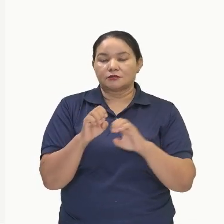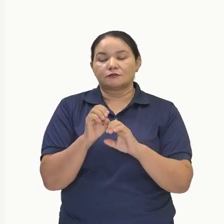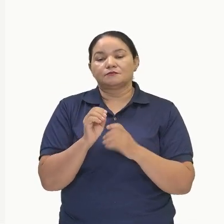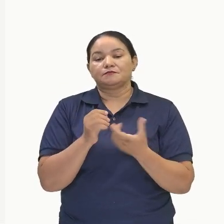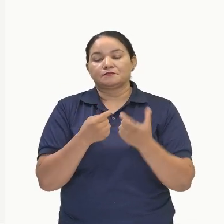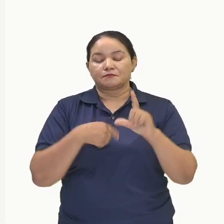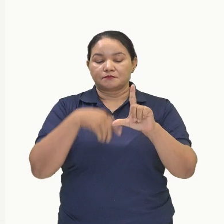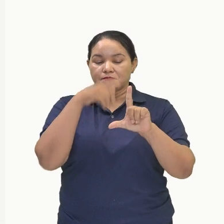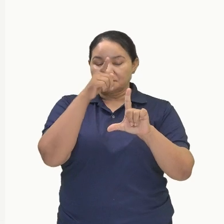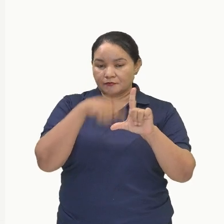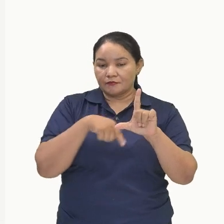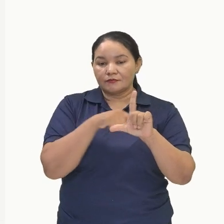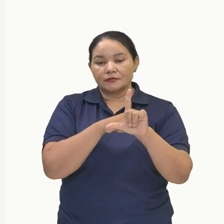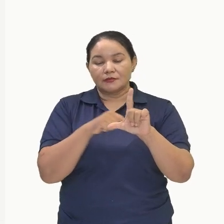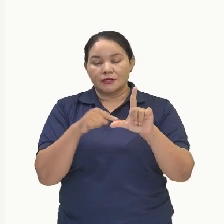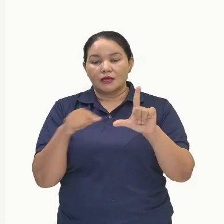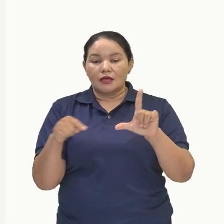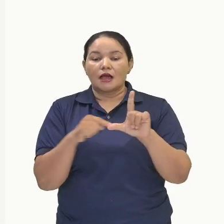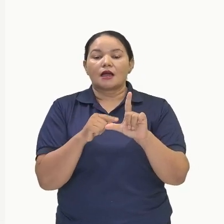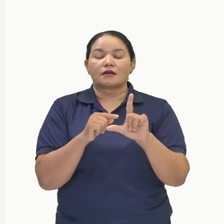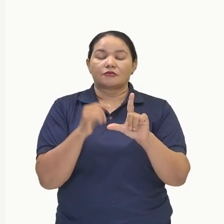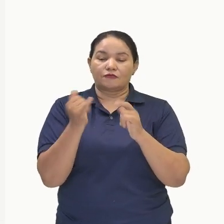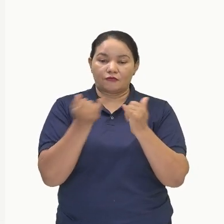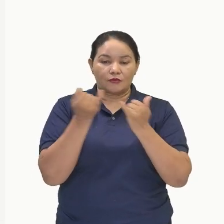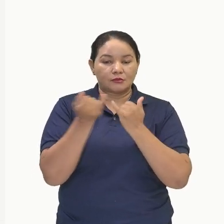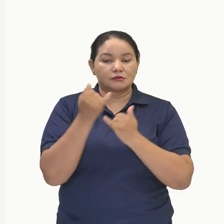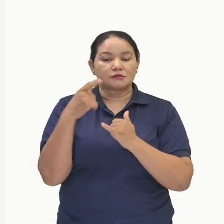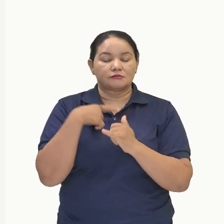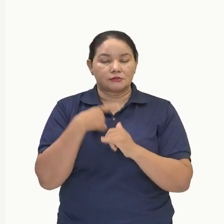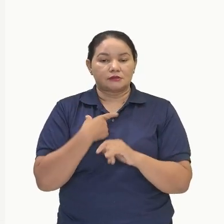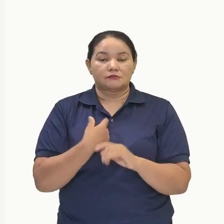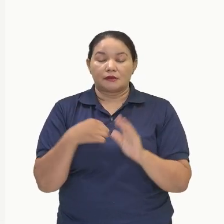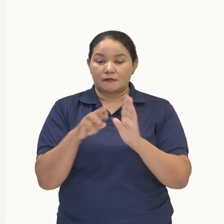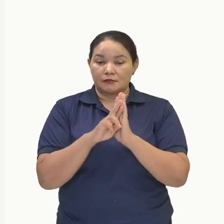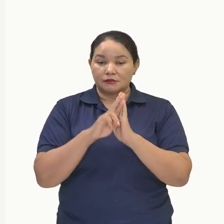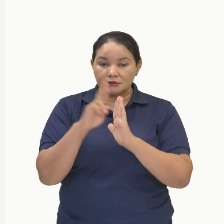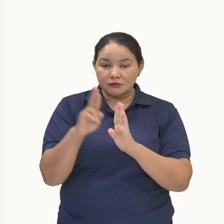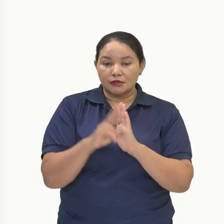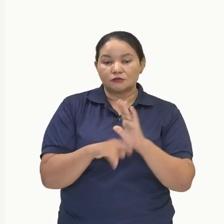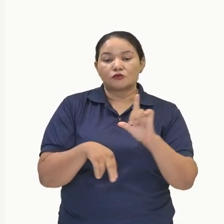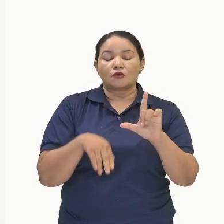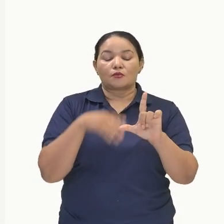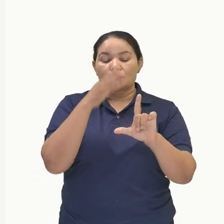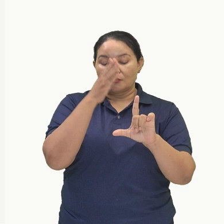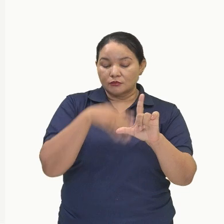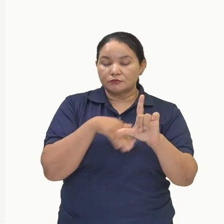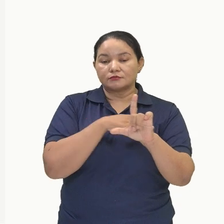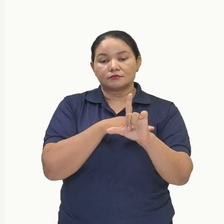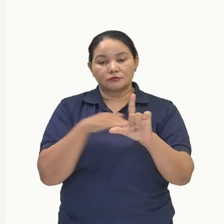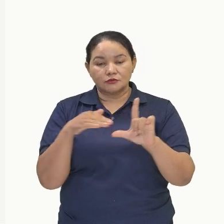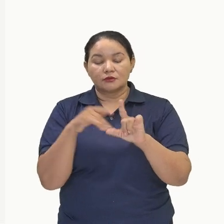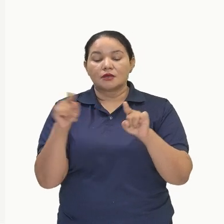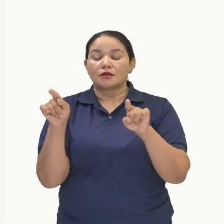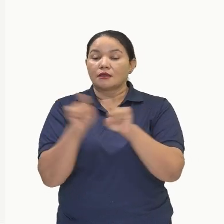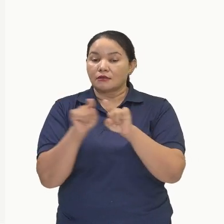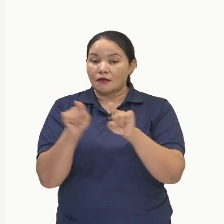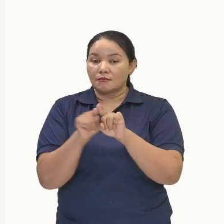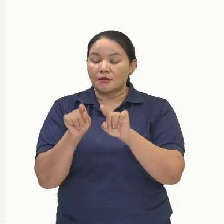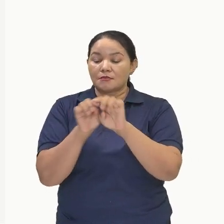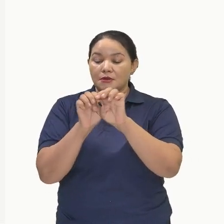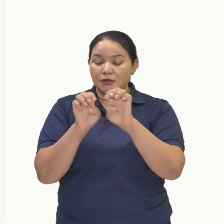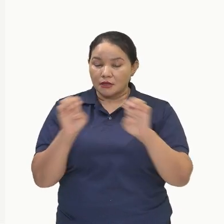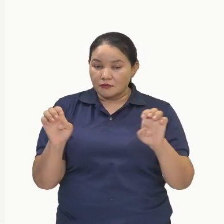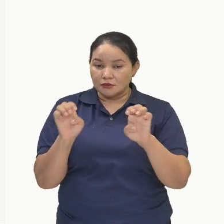o receptor pode ser representado tanto pela equação, quanto também por esse gráfico aí, que é uma equação do